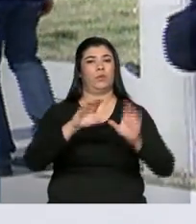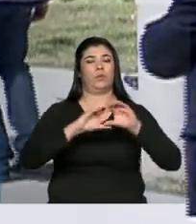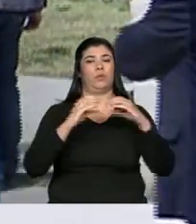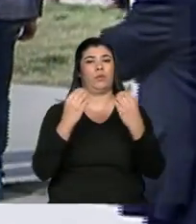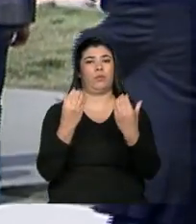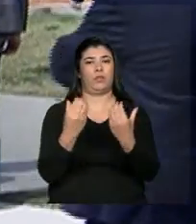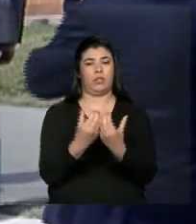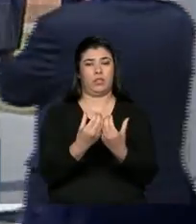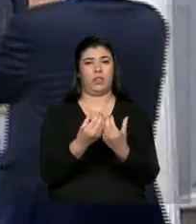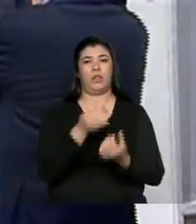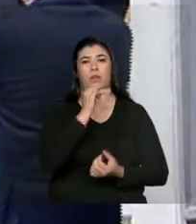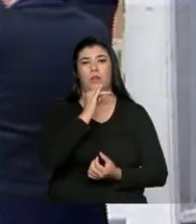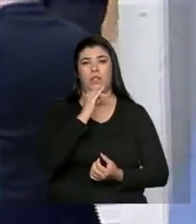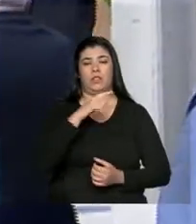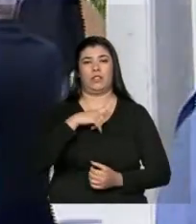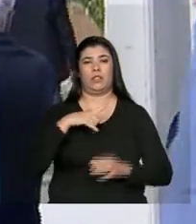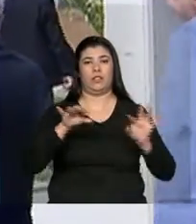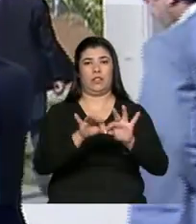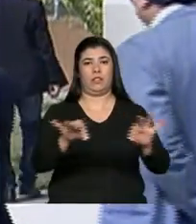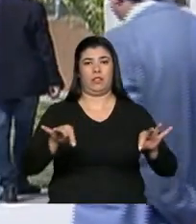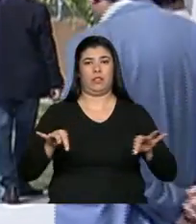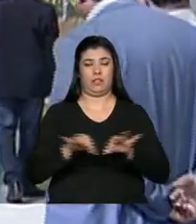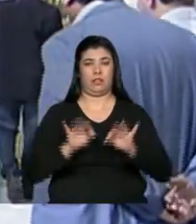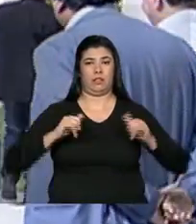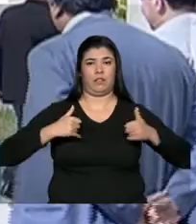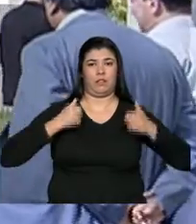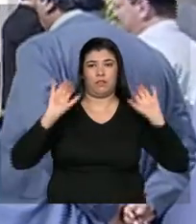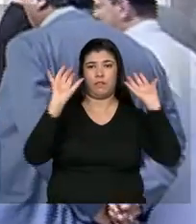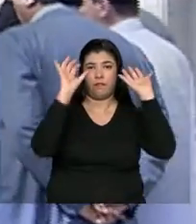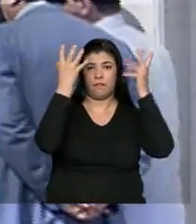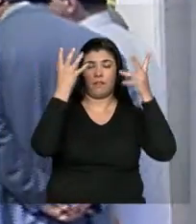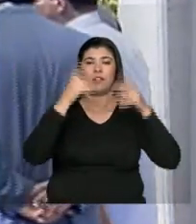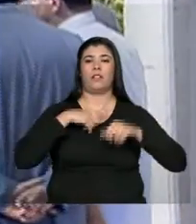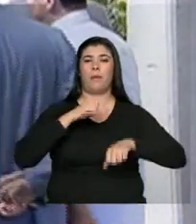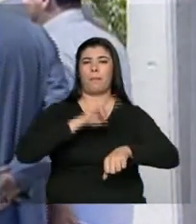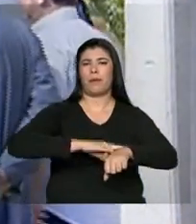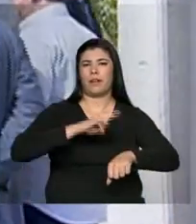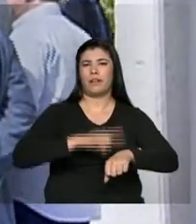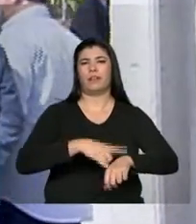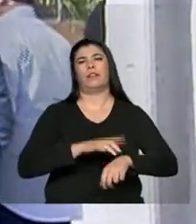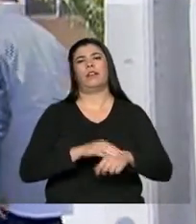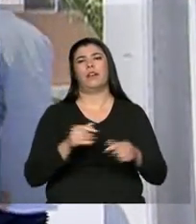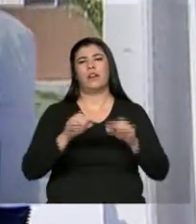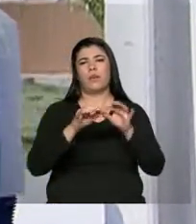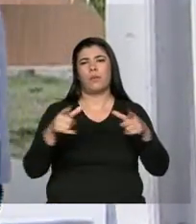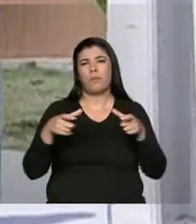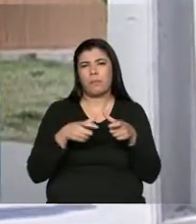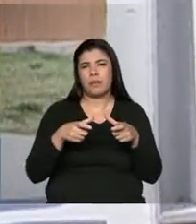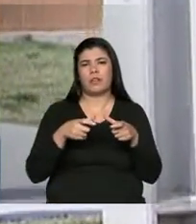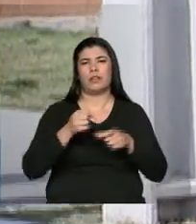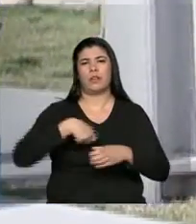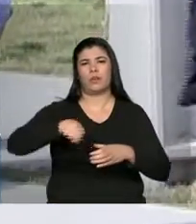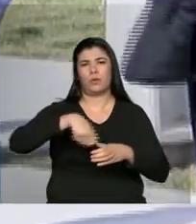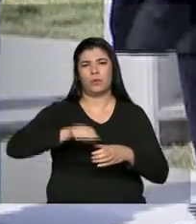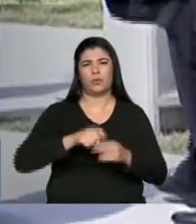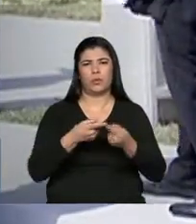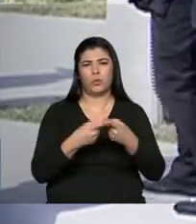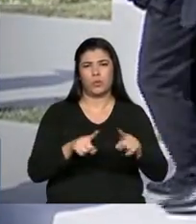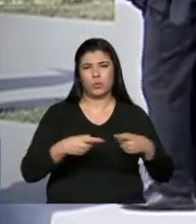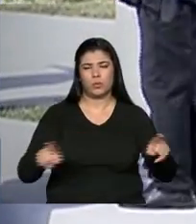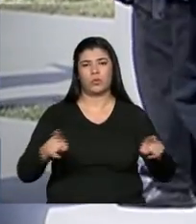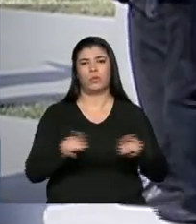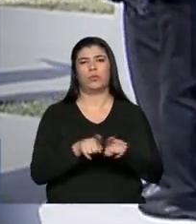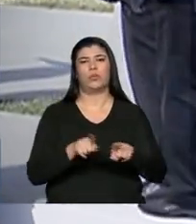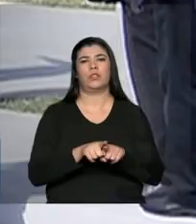com salão de festas sanitários mini cozinha churrasqueira que osc e parque